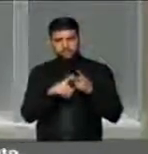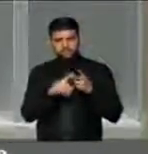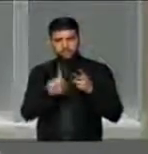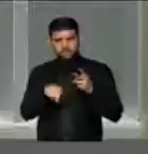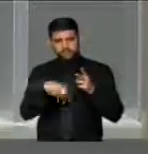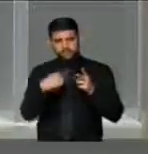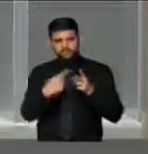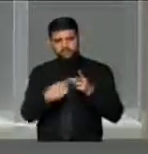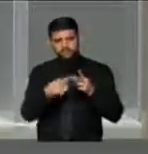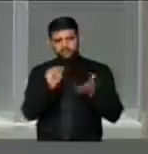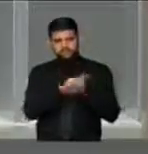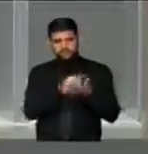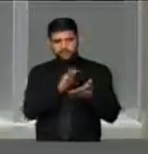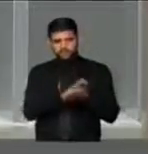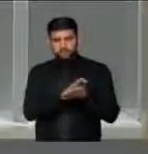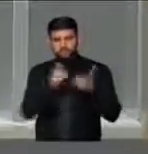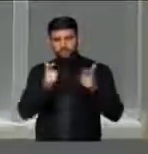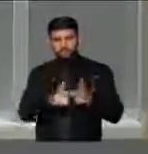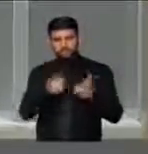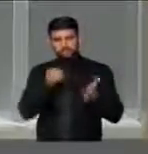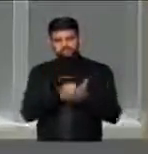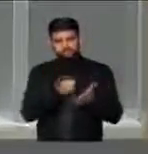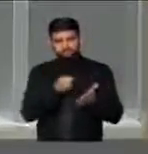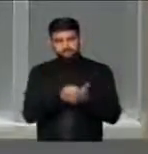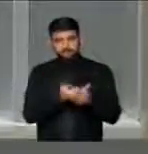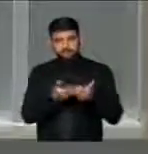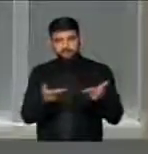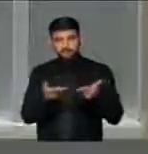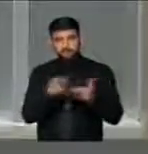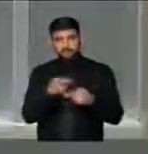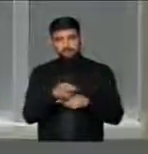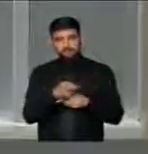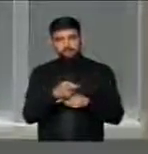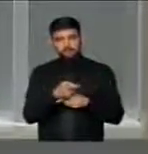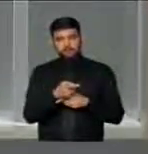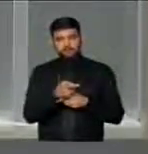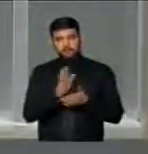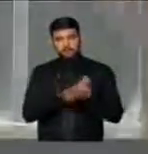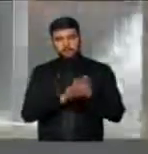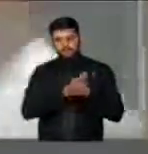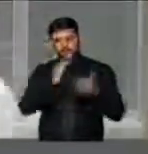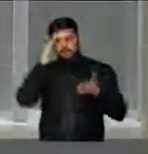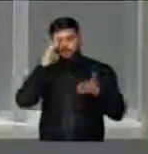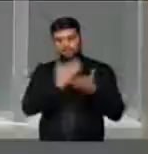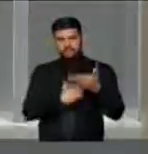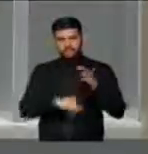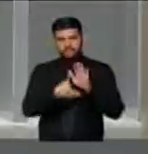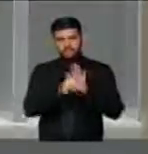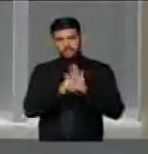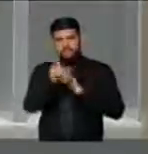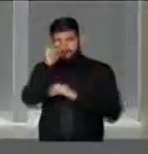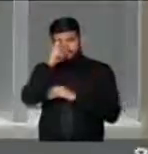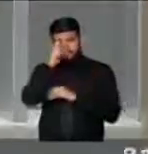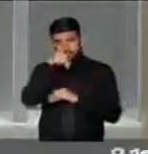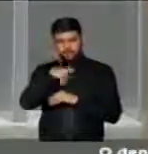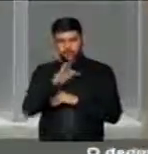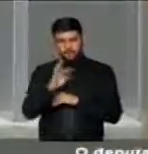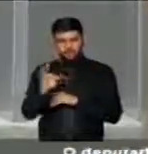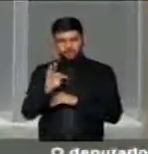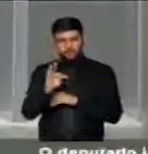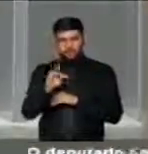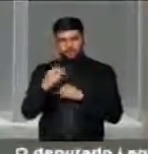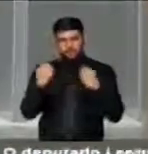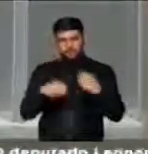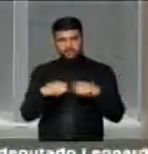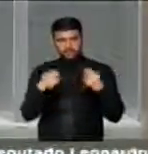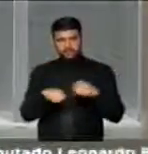e só depois multar quando houver insistência no desrespeito à legislação. Então, uma lembrança à NTT da